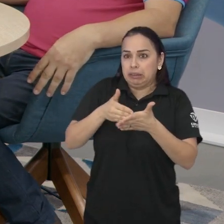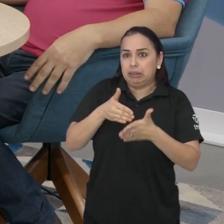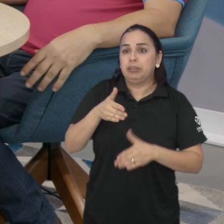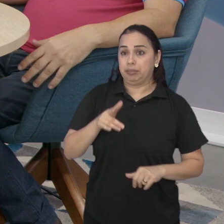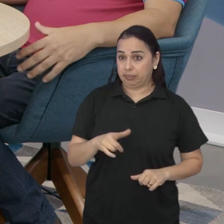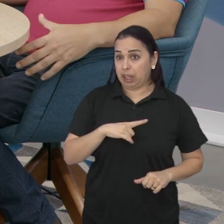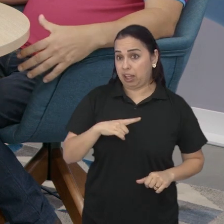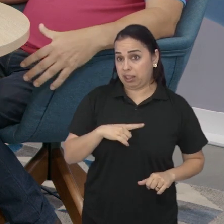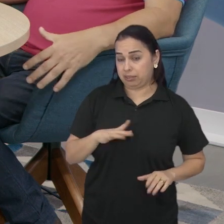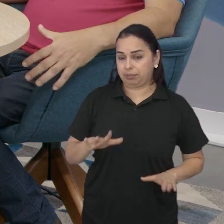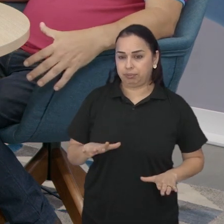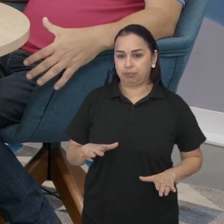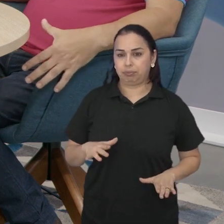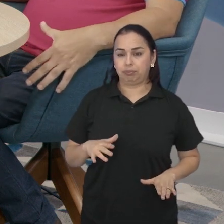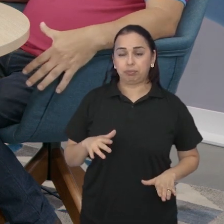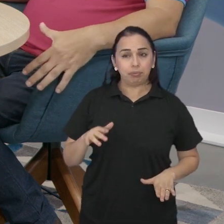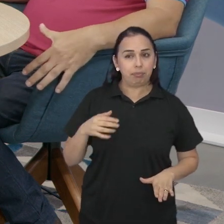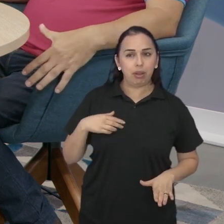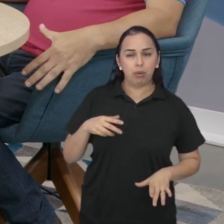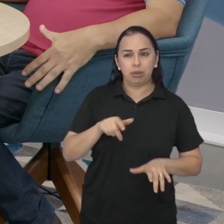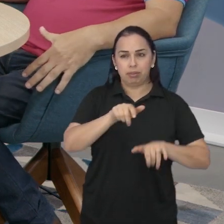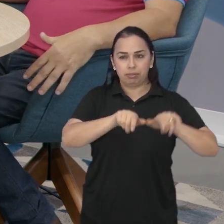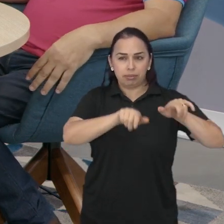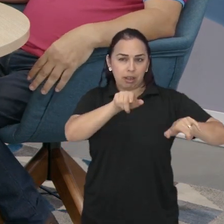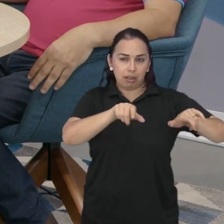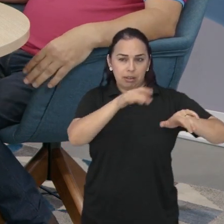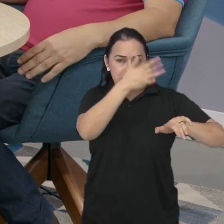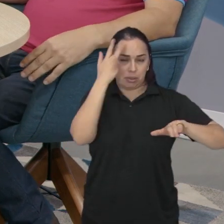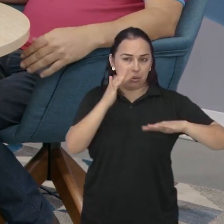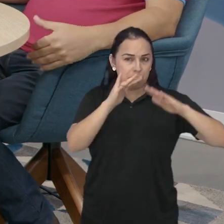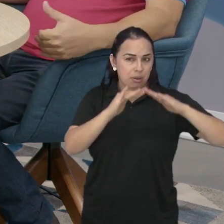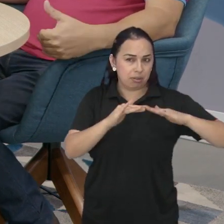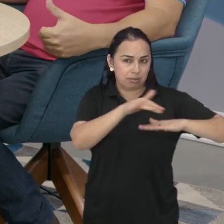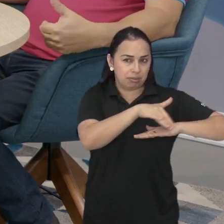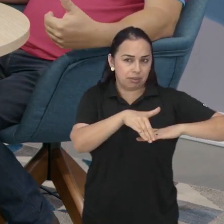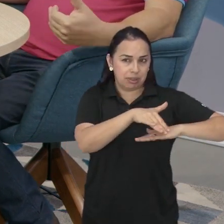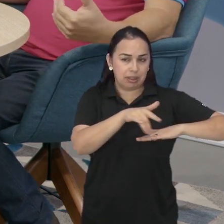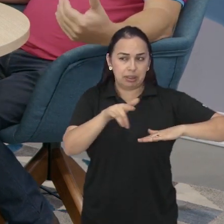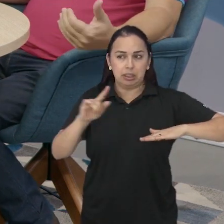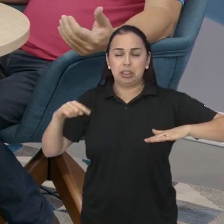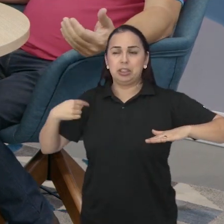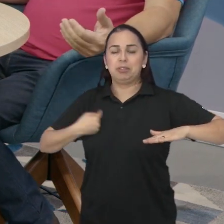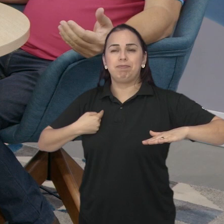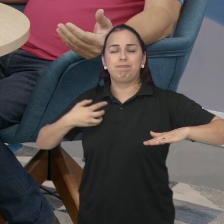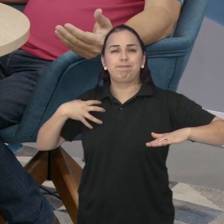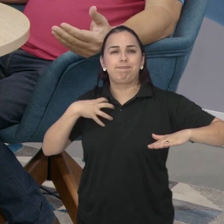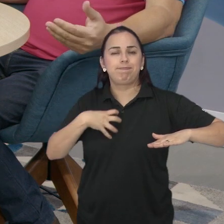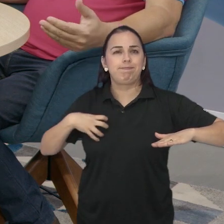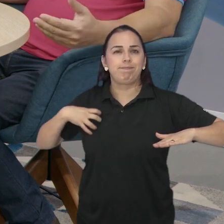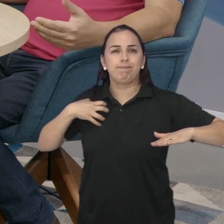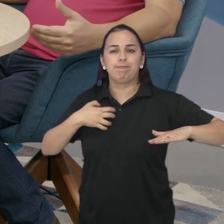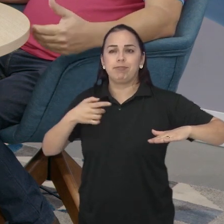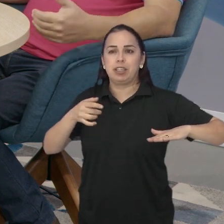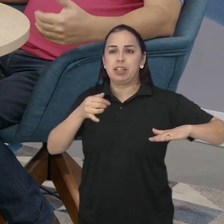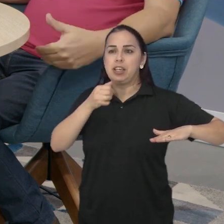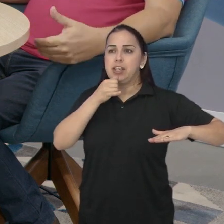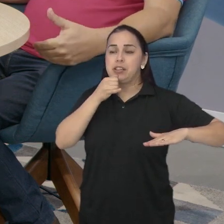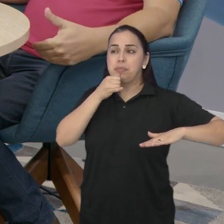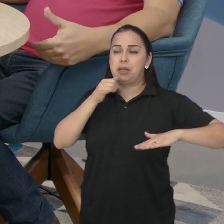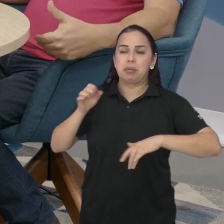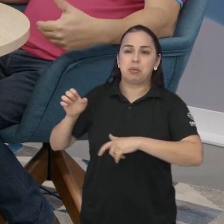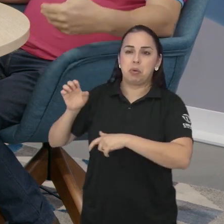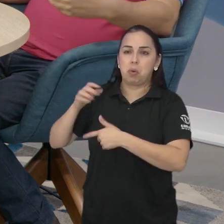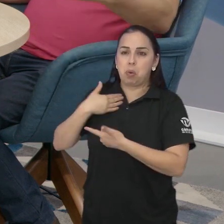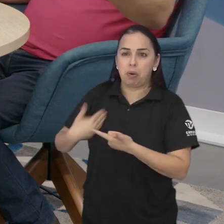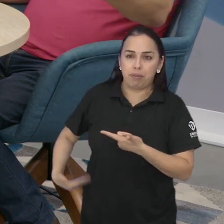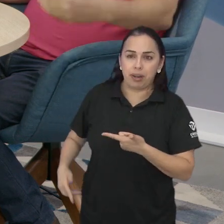Eu penso que a primeira coisa que a gente fala da população em situação de rua é que ela nos causa frustração. Ela é a frustração do Estado,